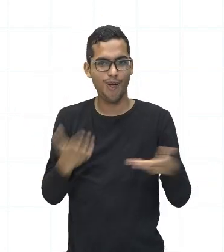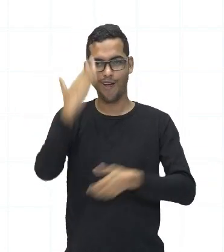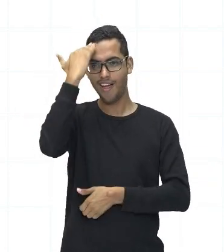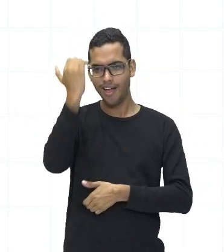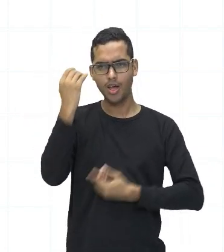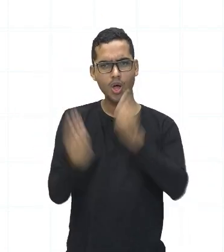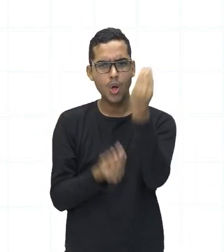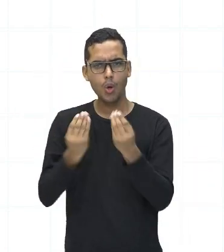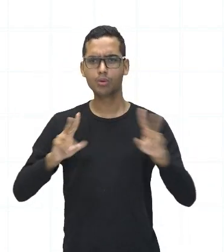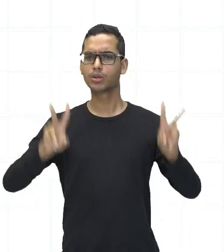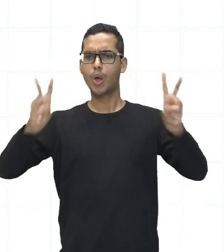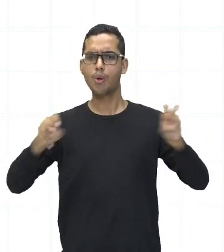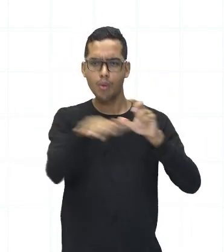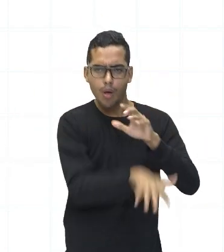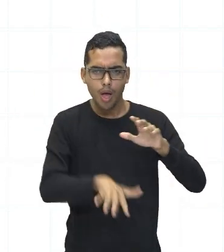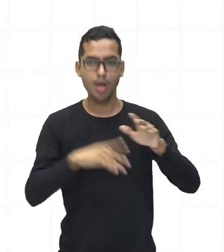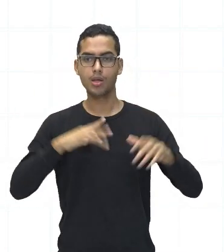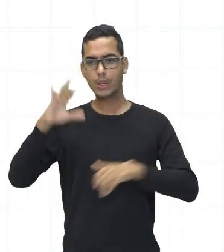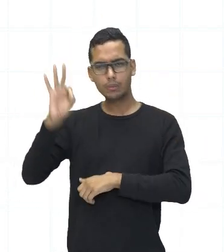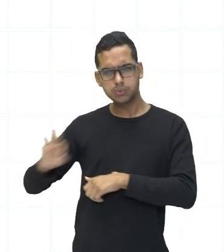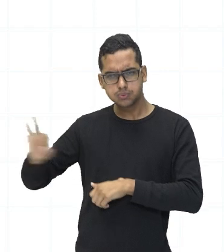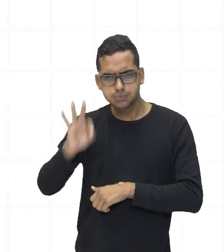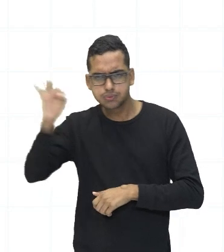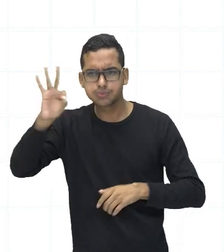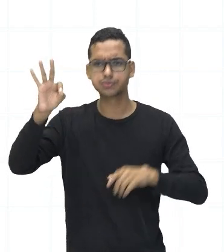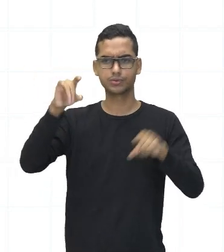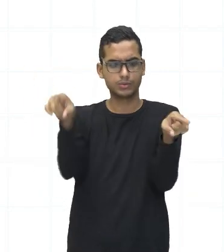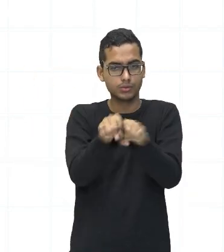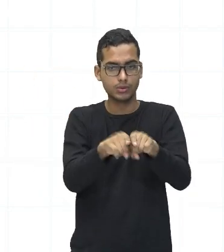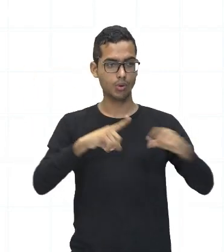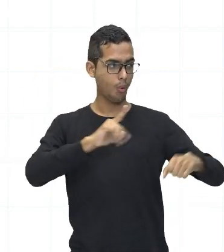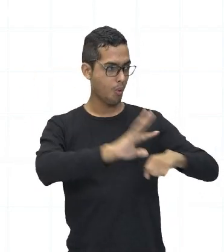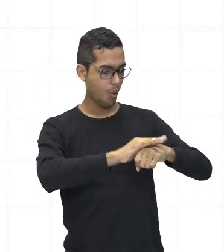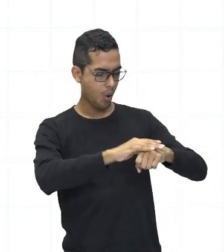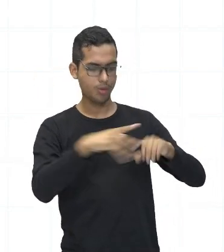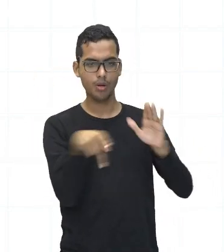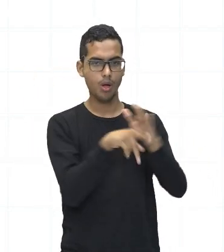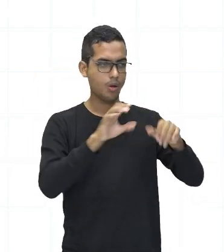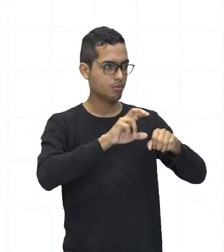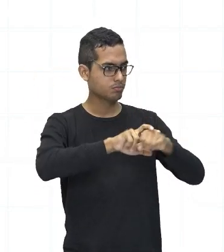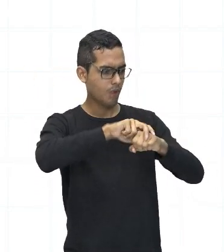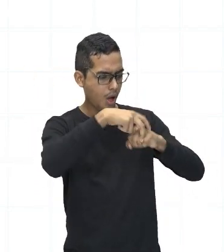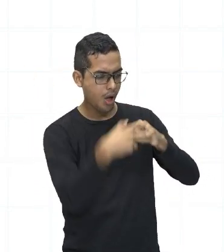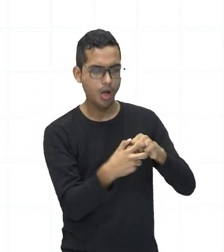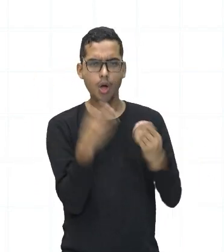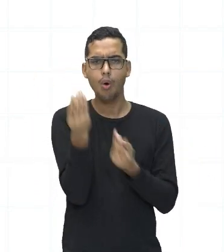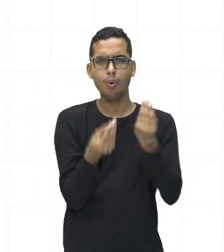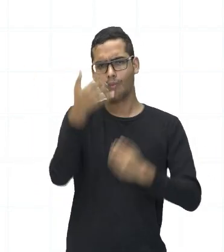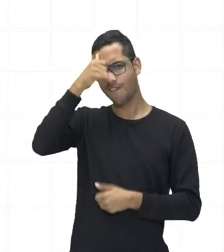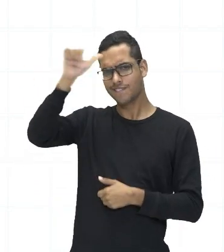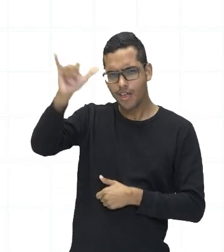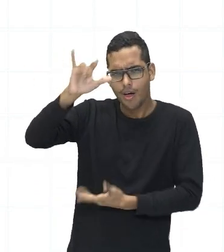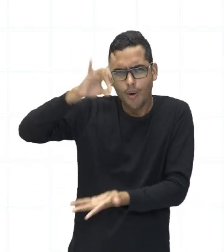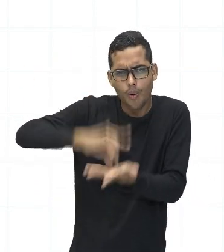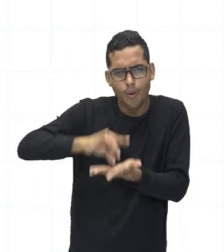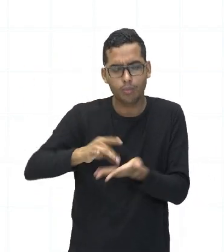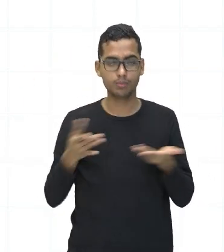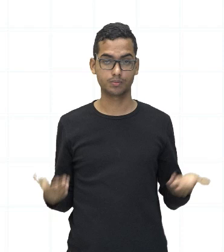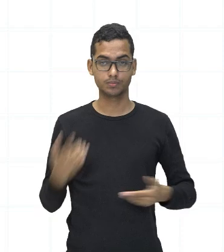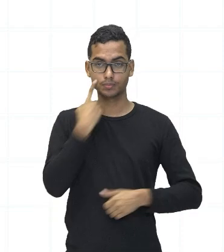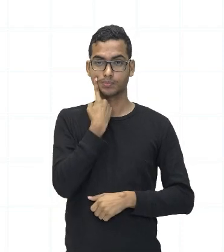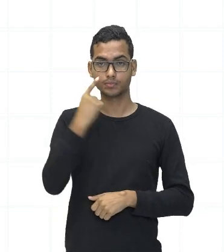respeito, não é, desse mosquito e da doença que ele transmite e de como combatê-lo, não é?